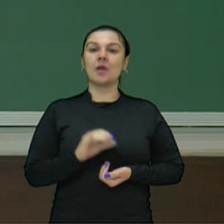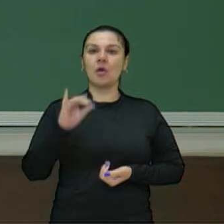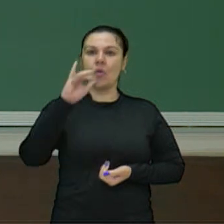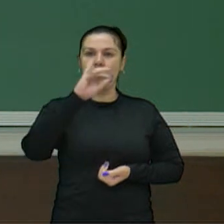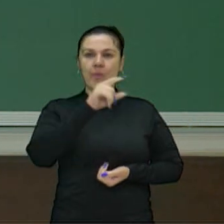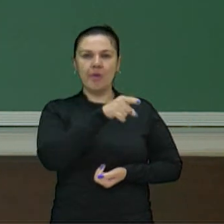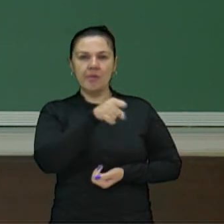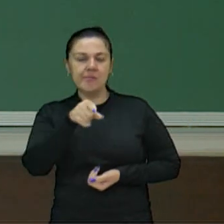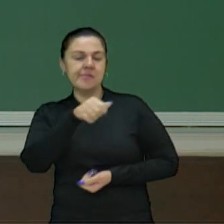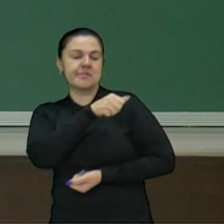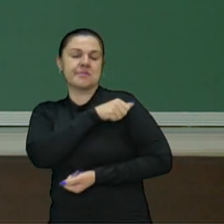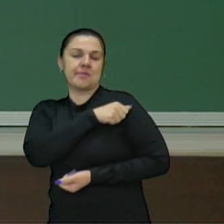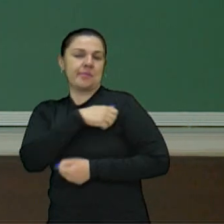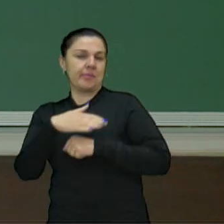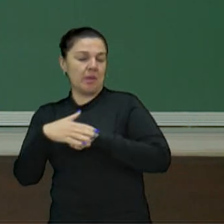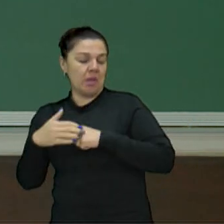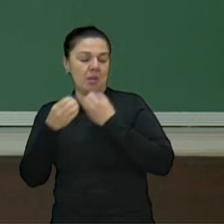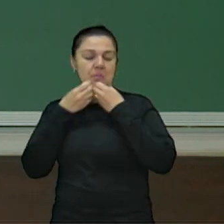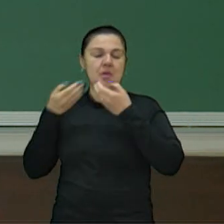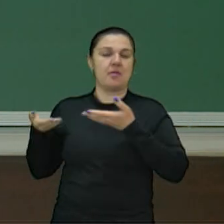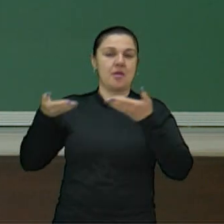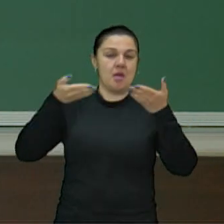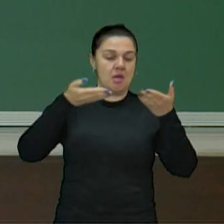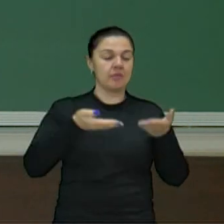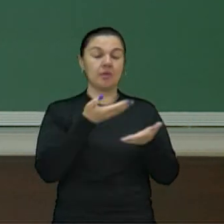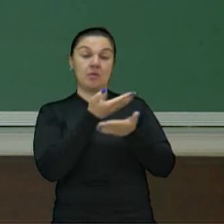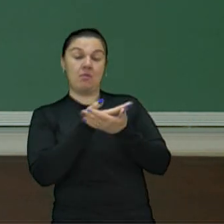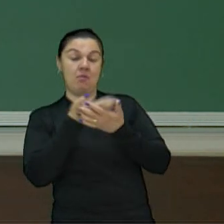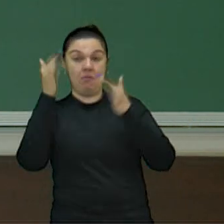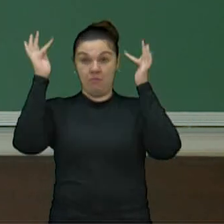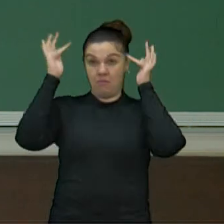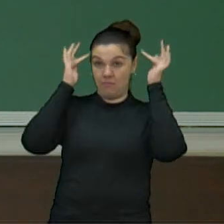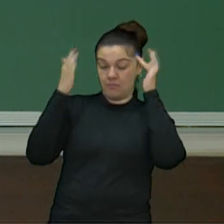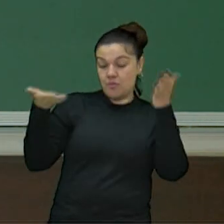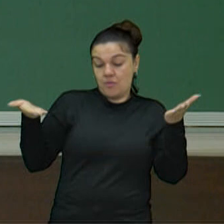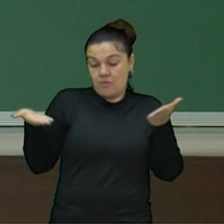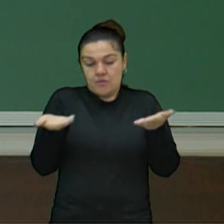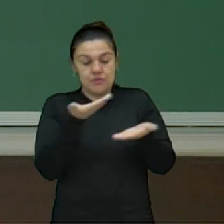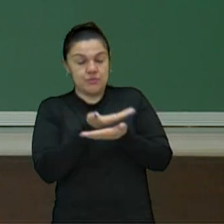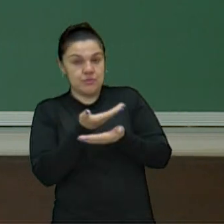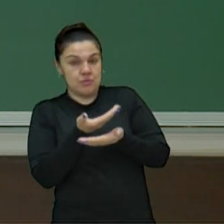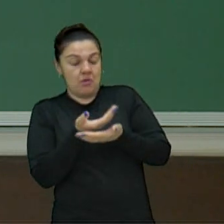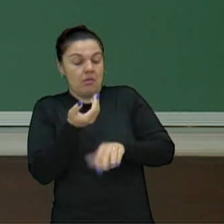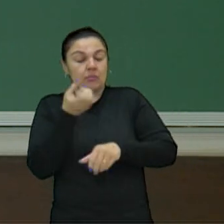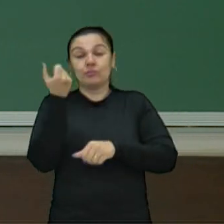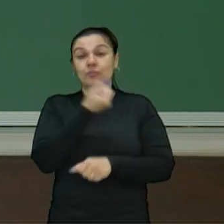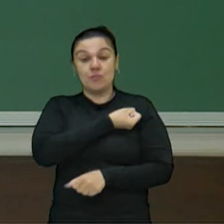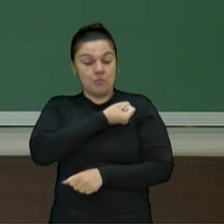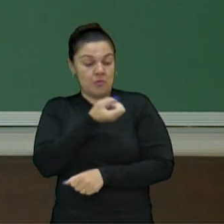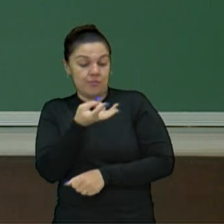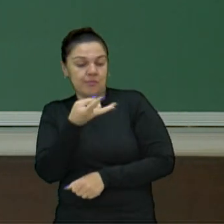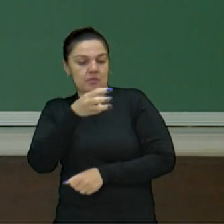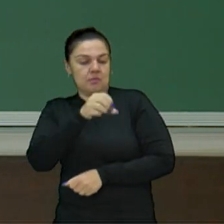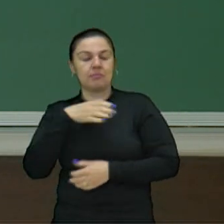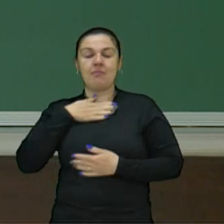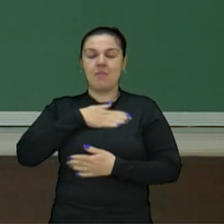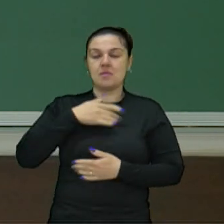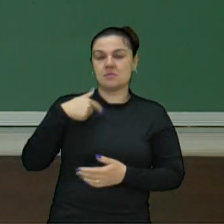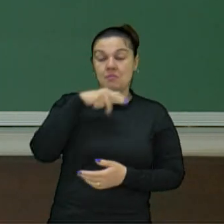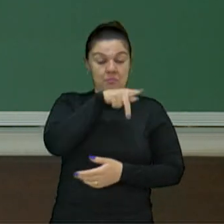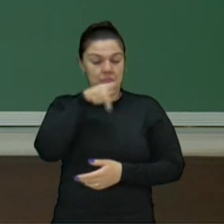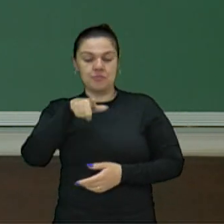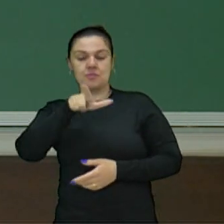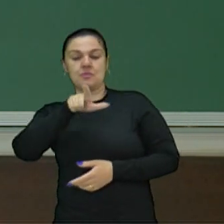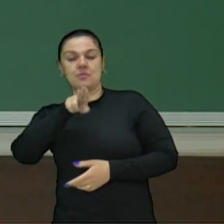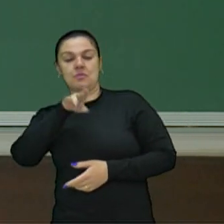Olá, queridos alunos! Sejam bem-vindos a mais uma aula de filosofia. Hoje vamos para a nossa aula de número 30. Muito prazer, eu sou o professor